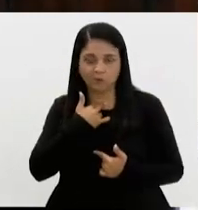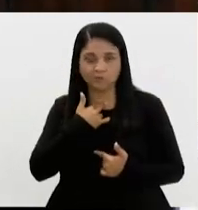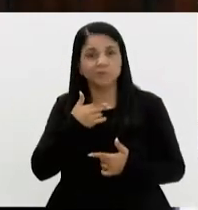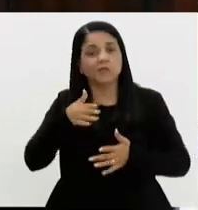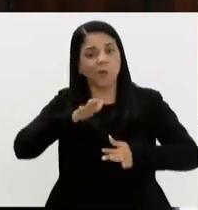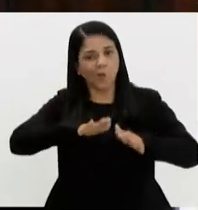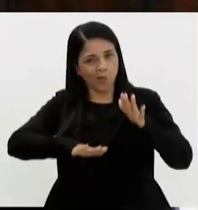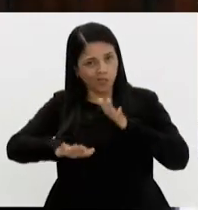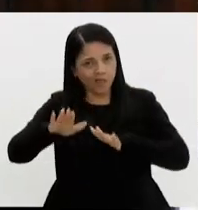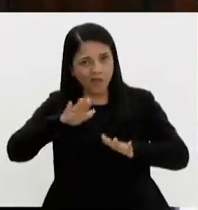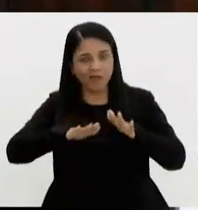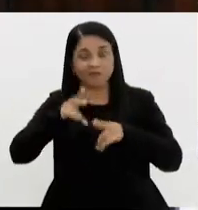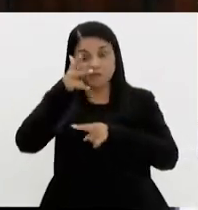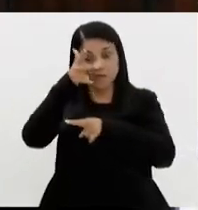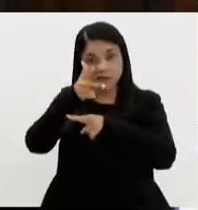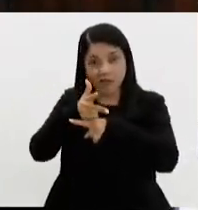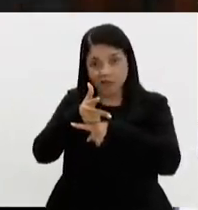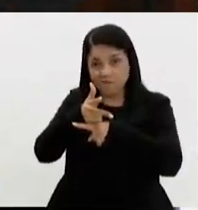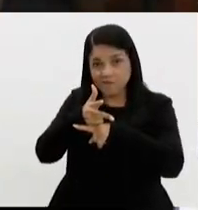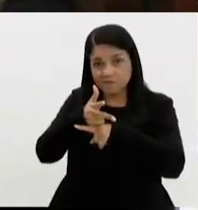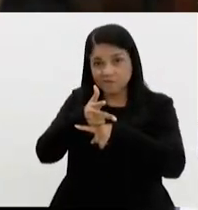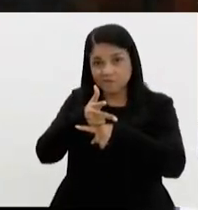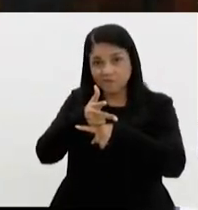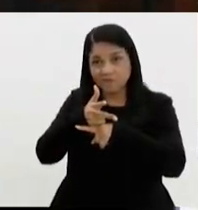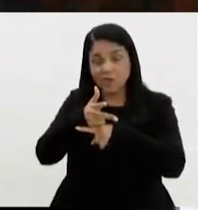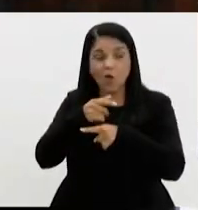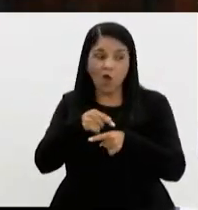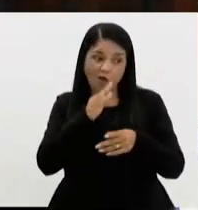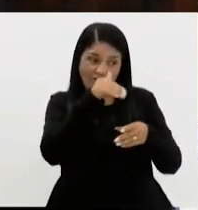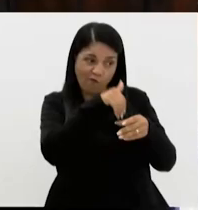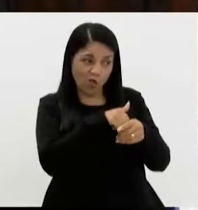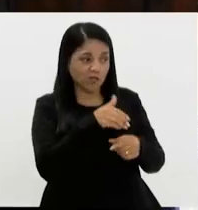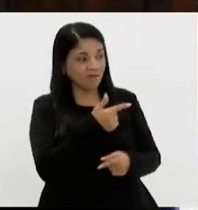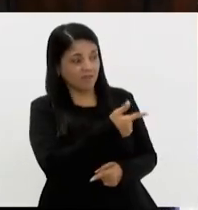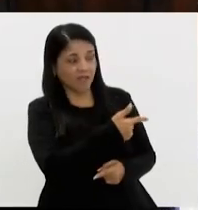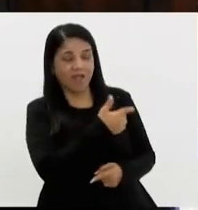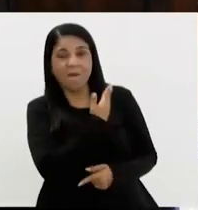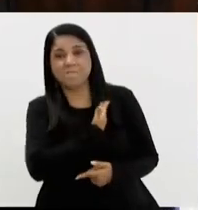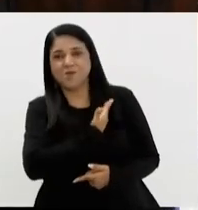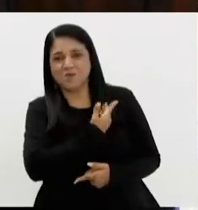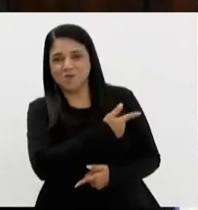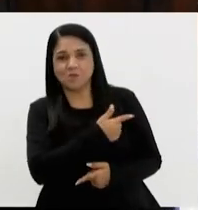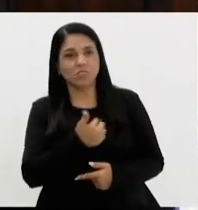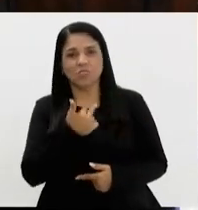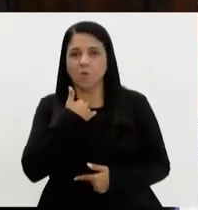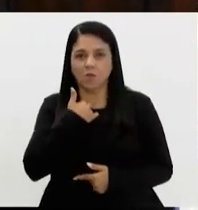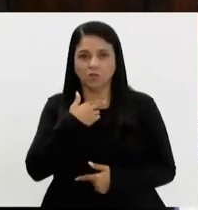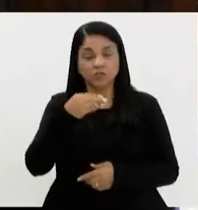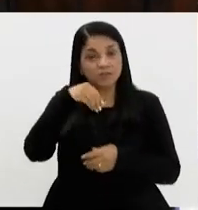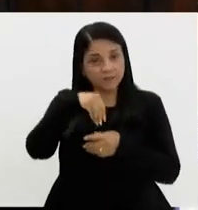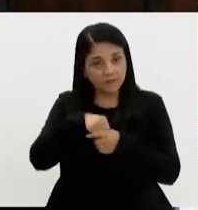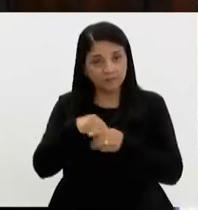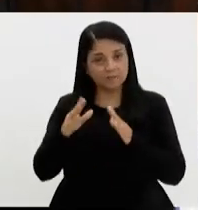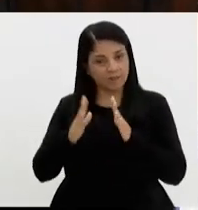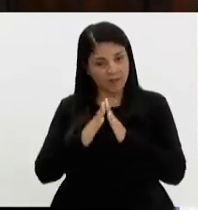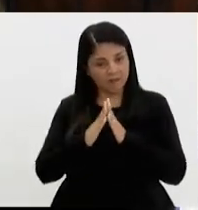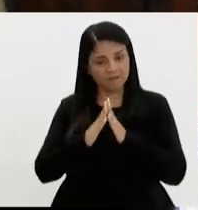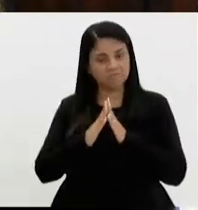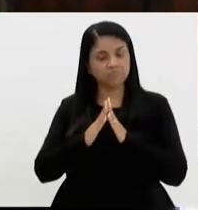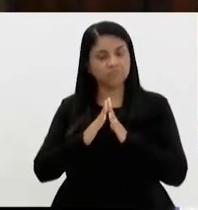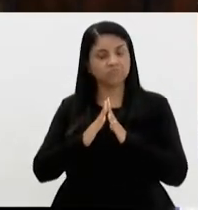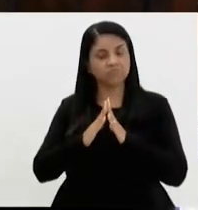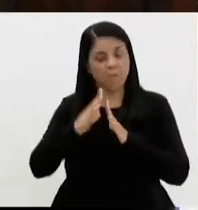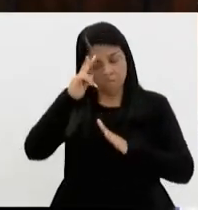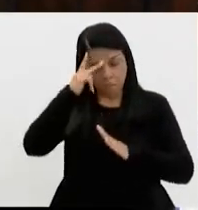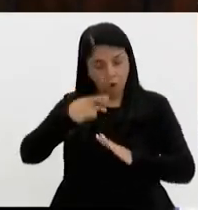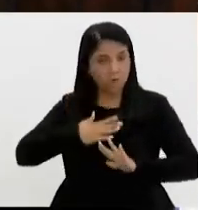cuidado porque às vezes o sujeito grava um vídeo fal Ó gente vota aqui no Fulano Não não pode dentro da residência oficial ele fala apenas da dele se quiser fazer campanha